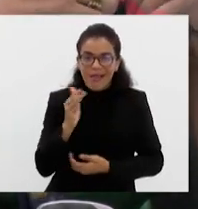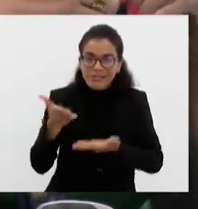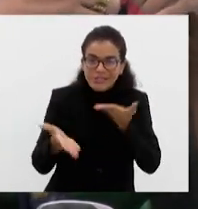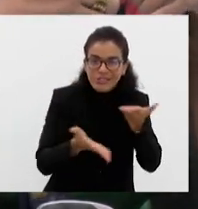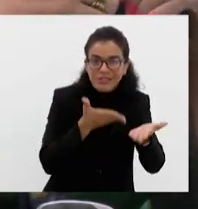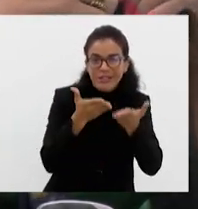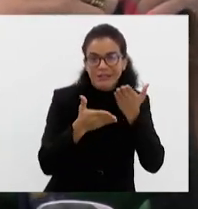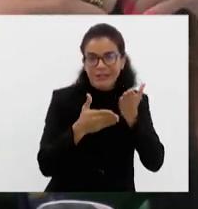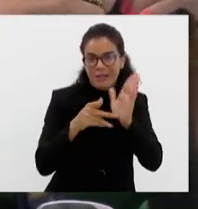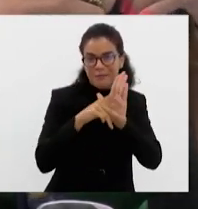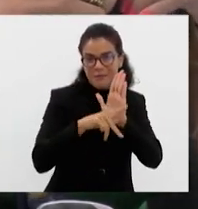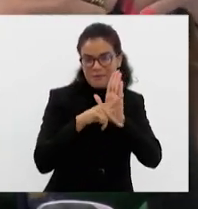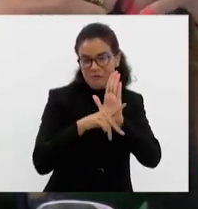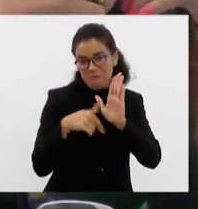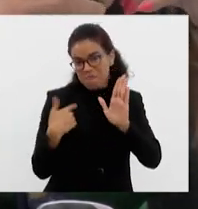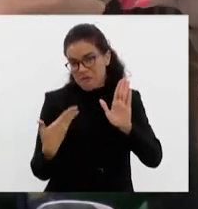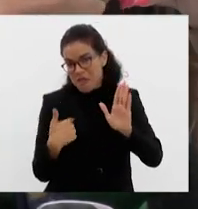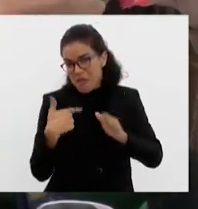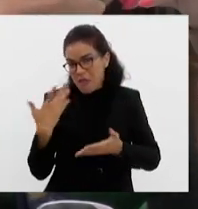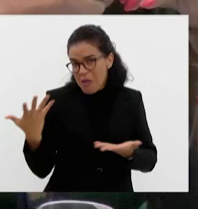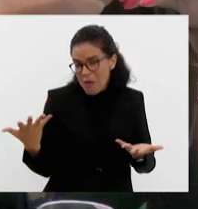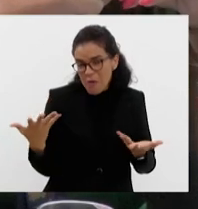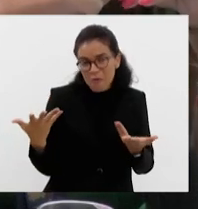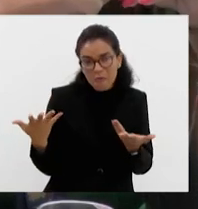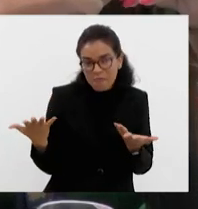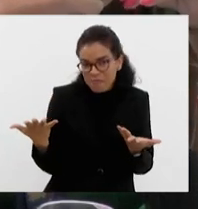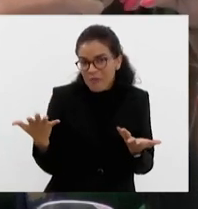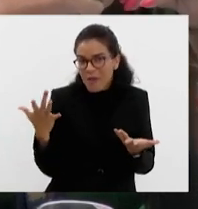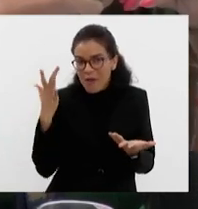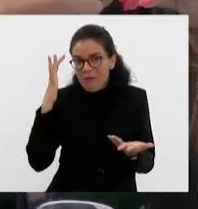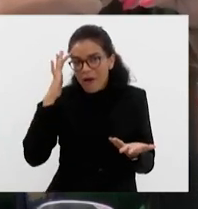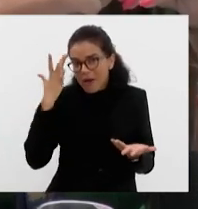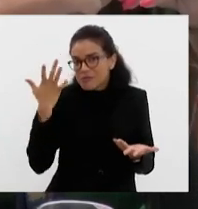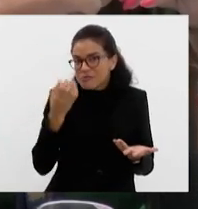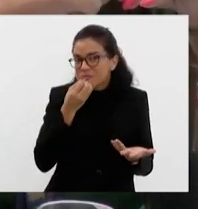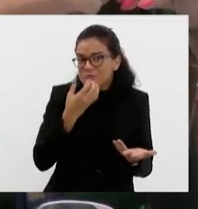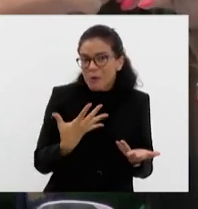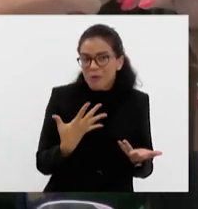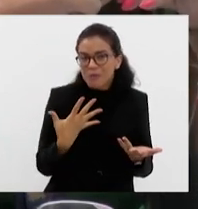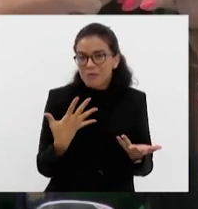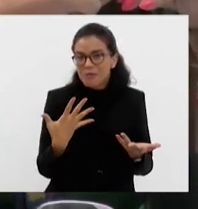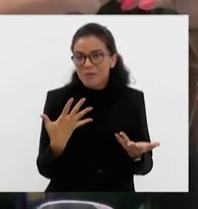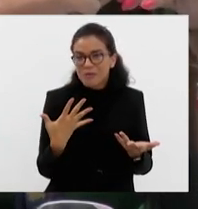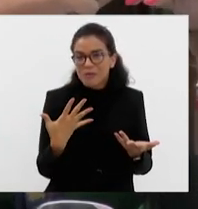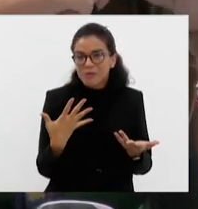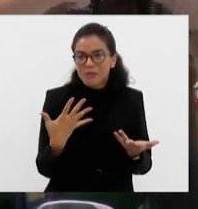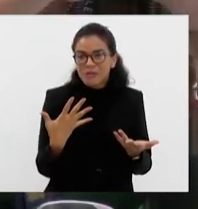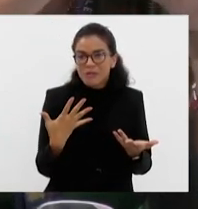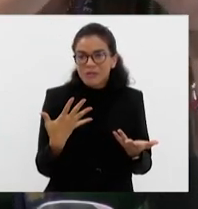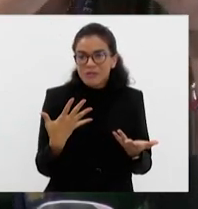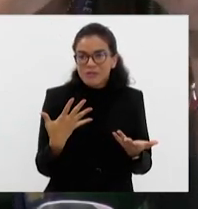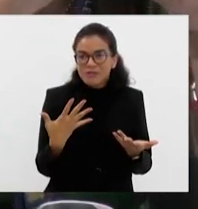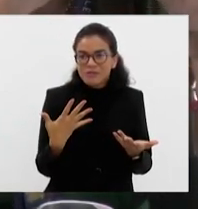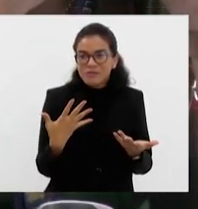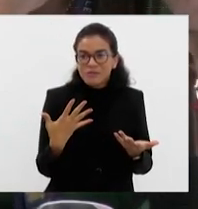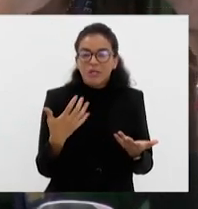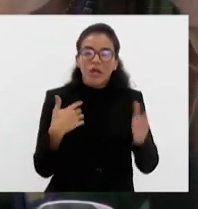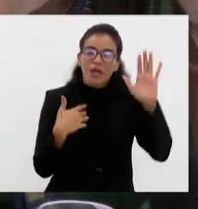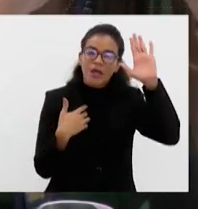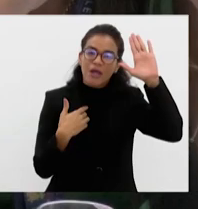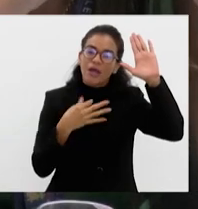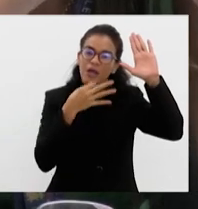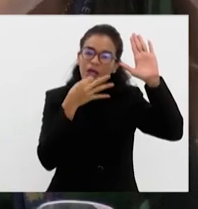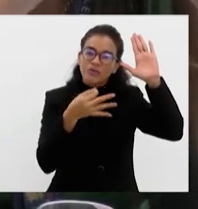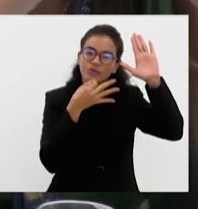pelo programa. Então, eu não vejo nenhum problema. Acho que daí, nesse caso, a gente precisa... Eu queria dar uma fazer uma